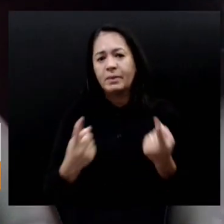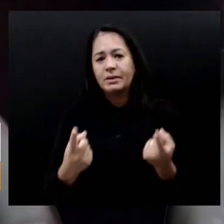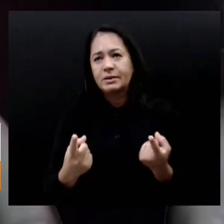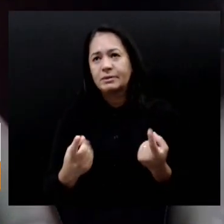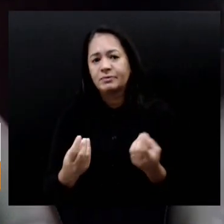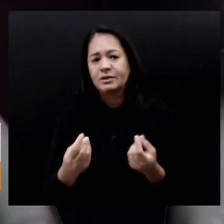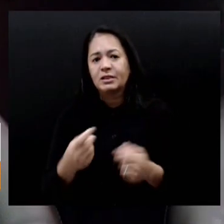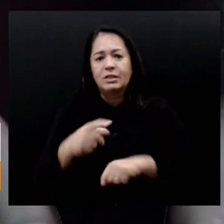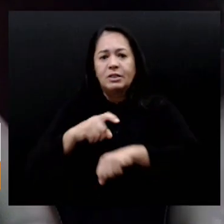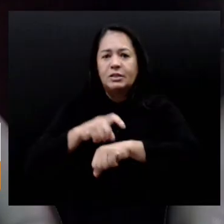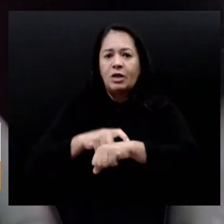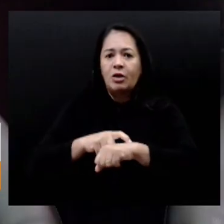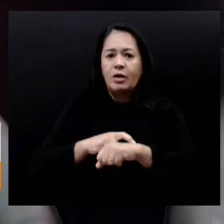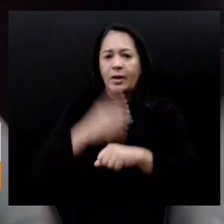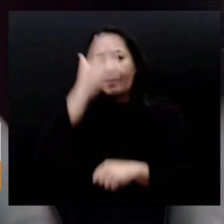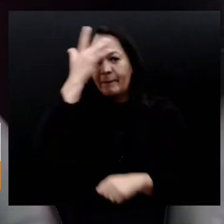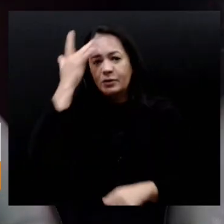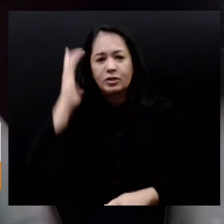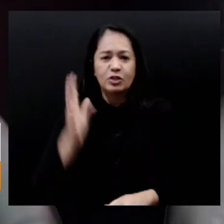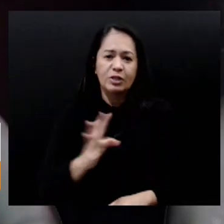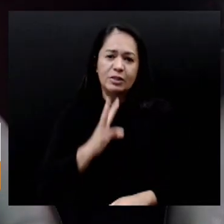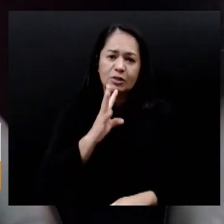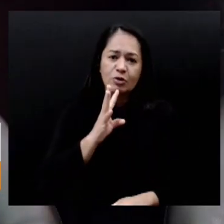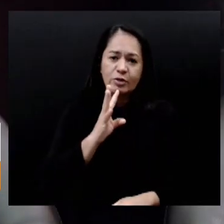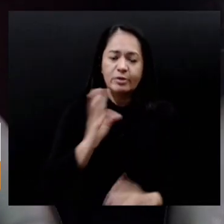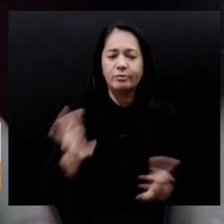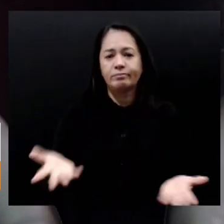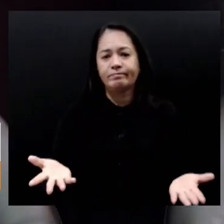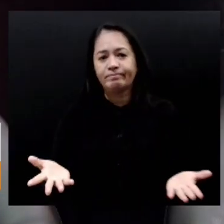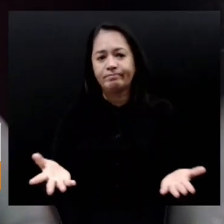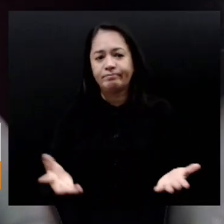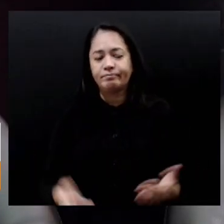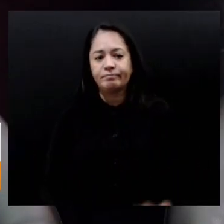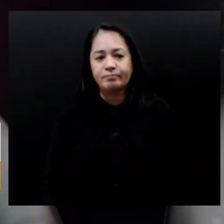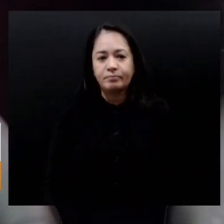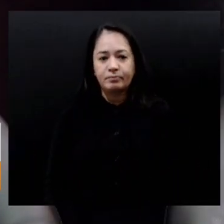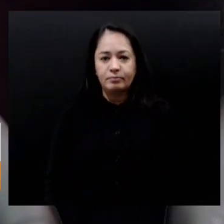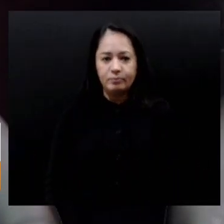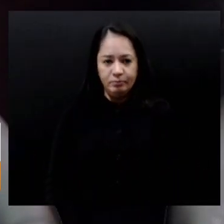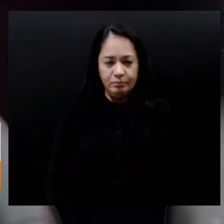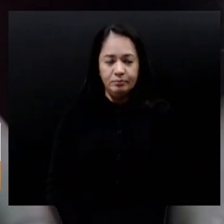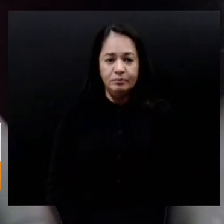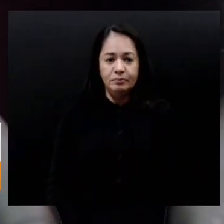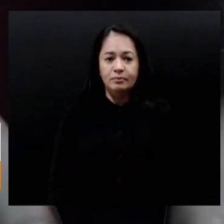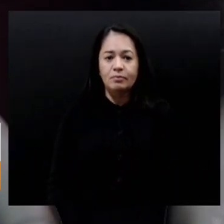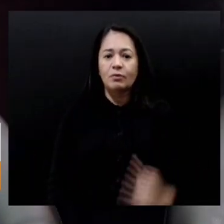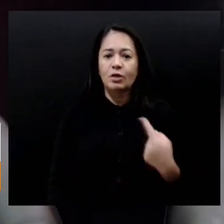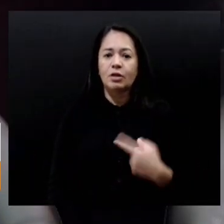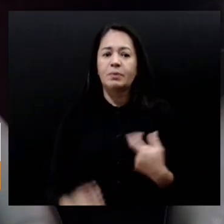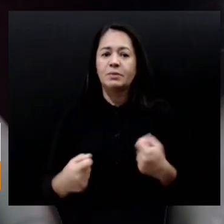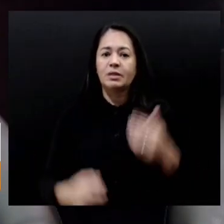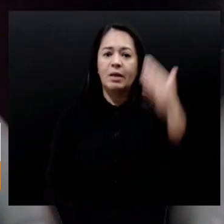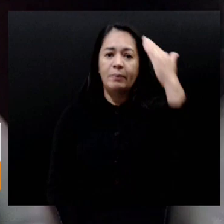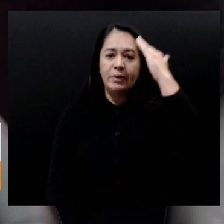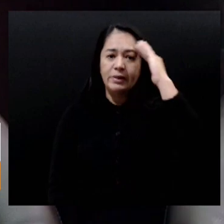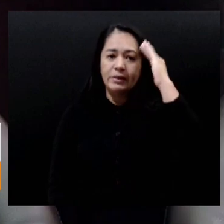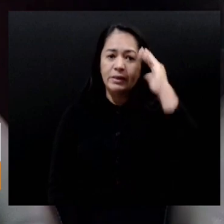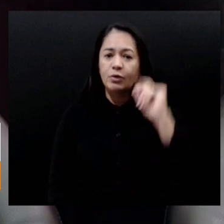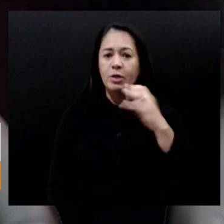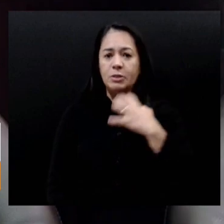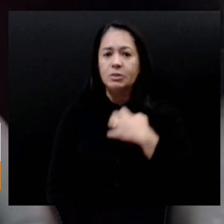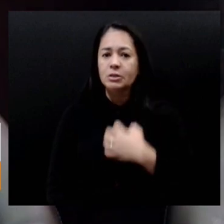que se conhecem, né? Exato. Então sim, envolve. A gente tem que entender que a raiva não é um